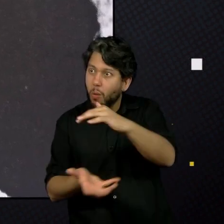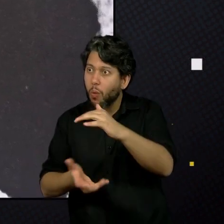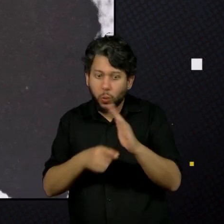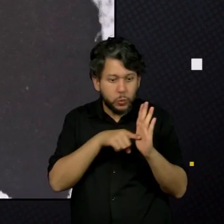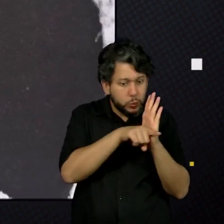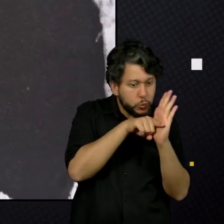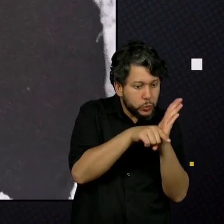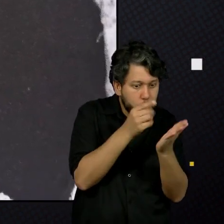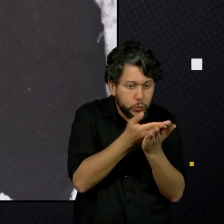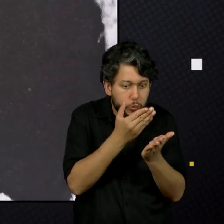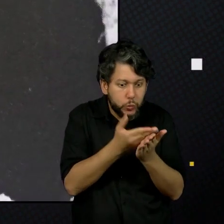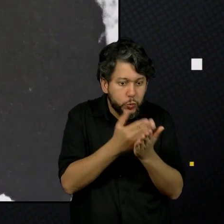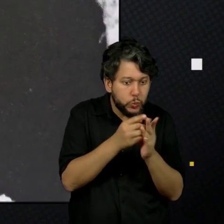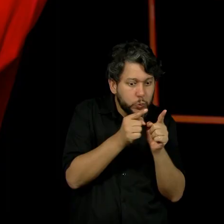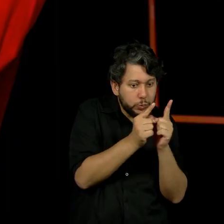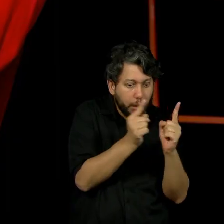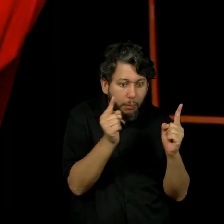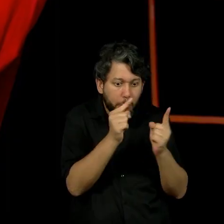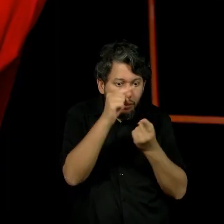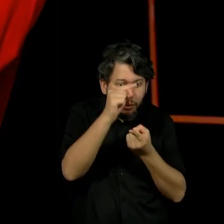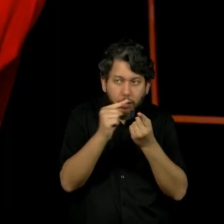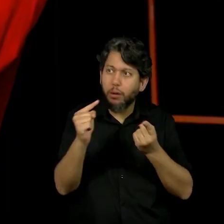ponto, até ser reclamado, para estudar